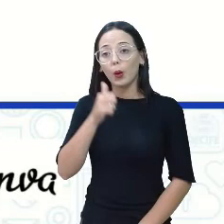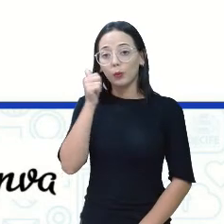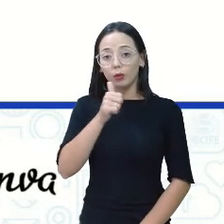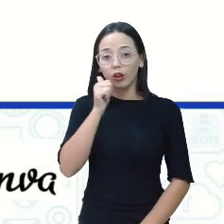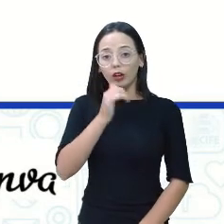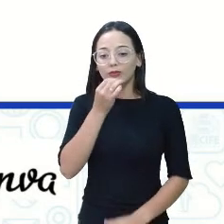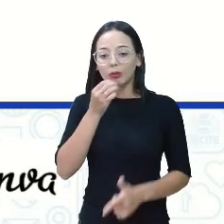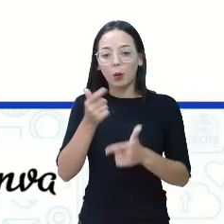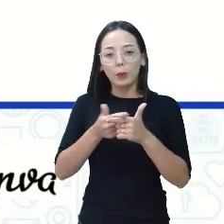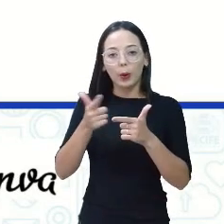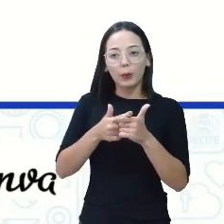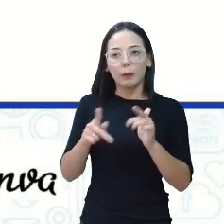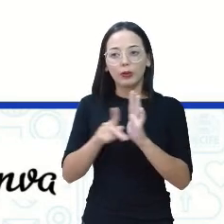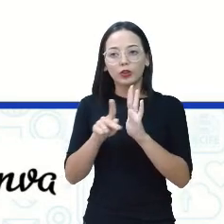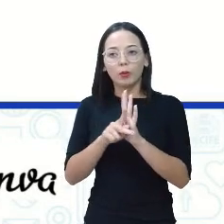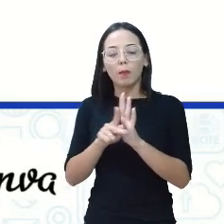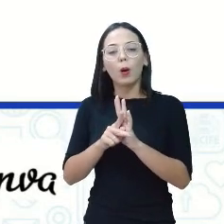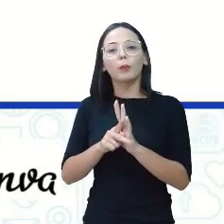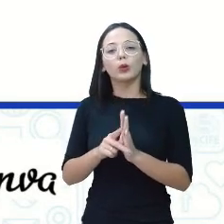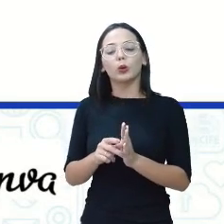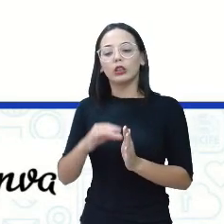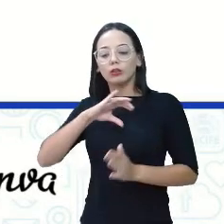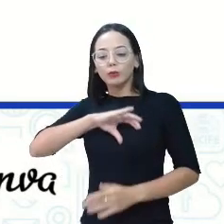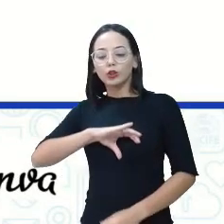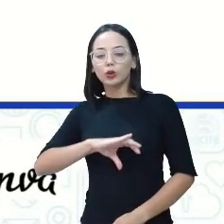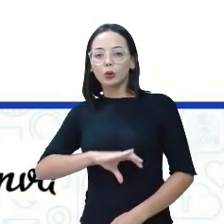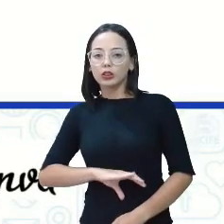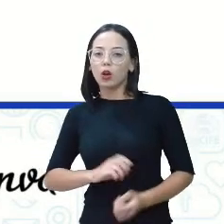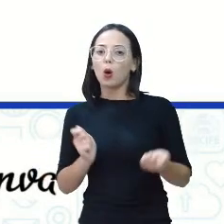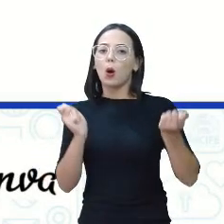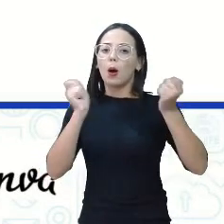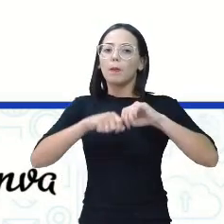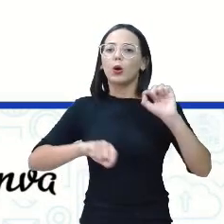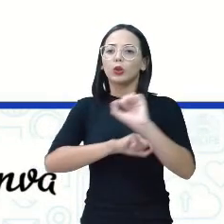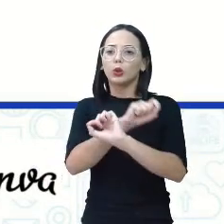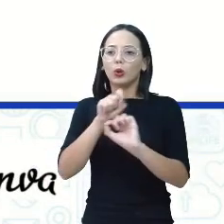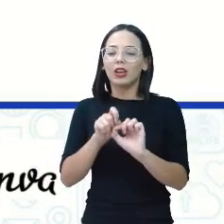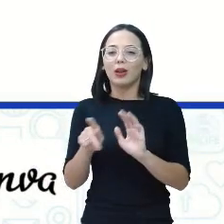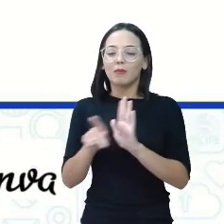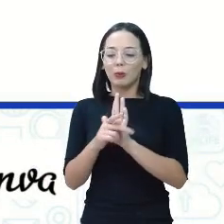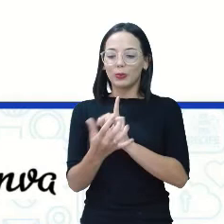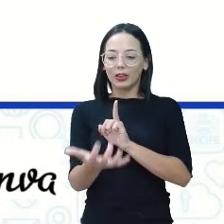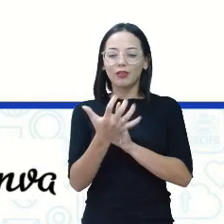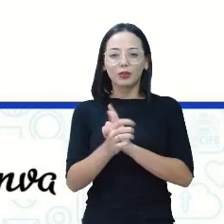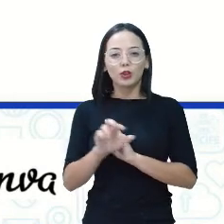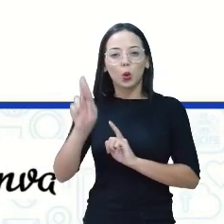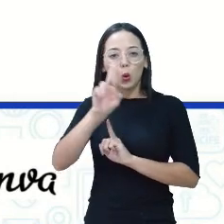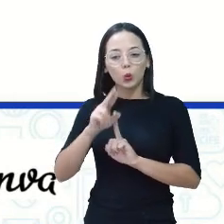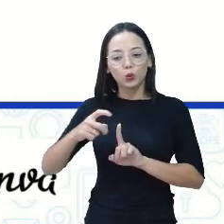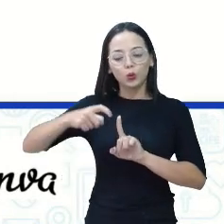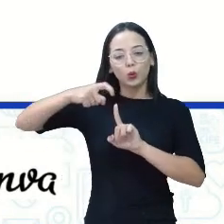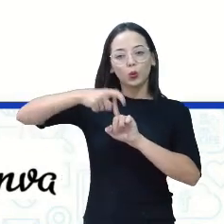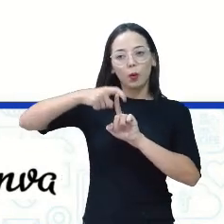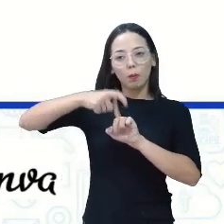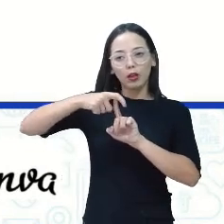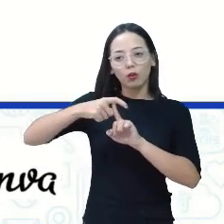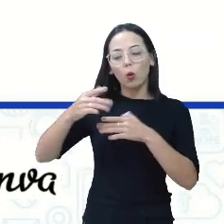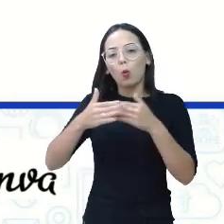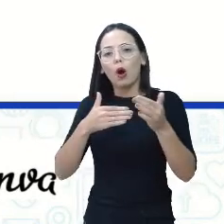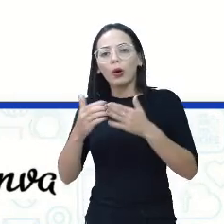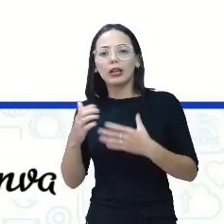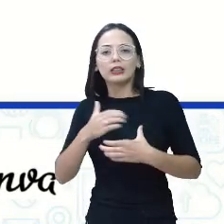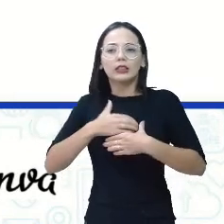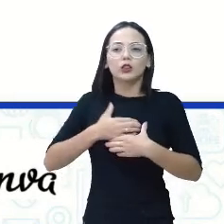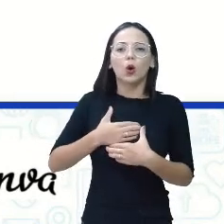com problemas relacionados à coagulação, elas podem ser muito afetadas com o uso desse método. Qualquer sintoma